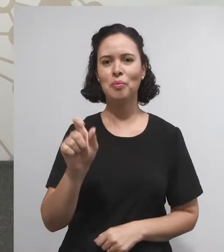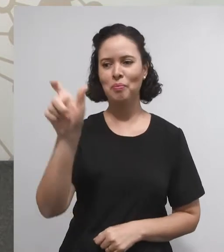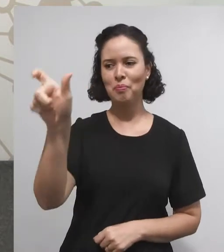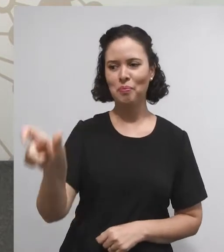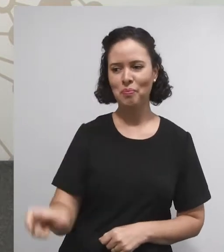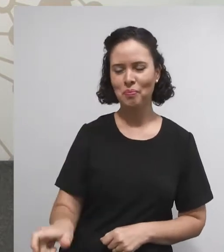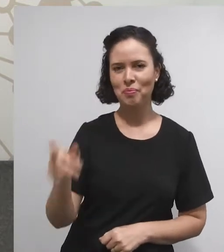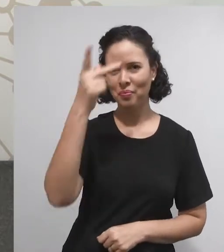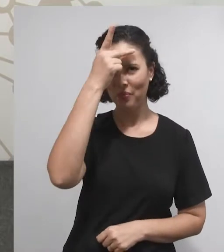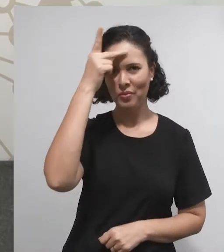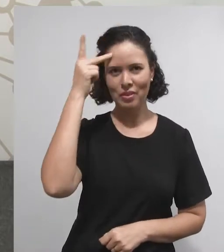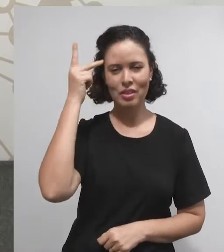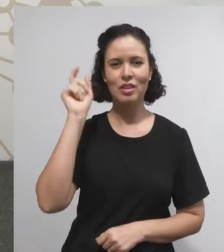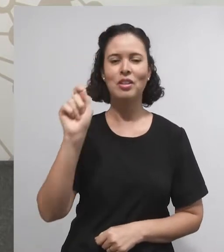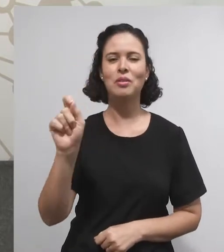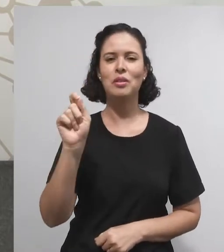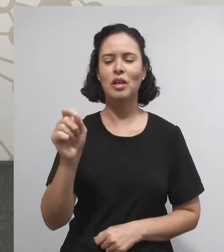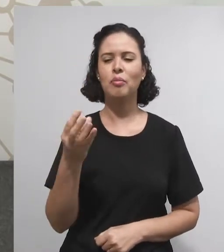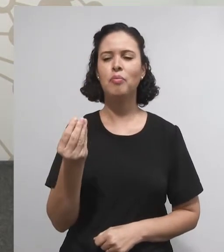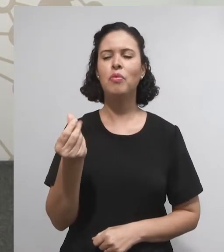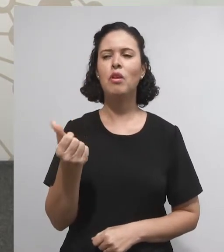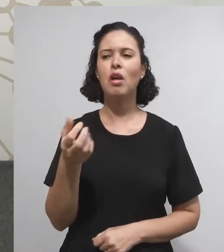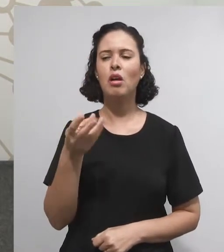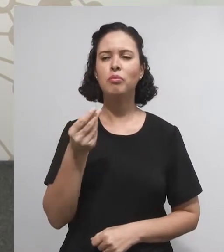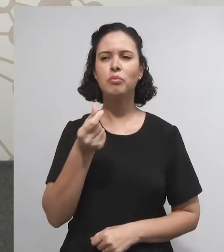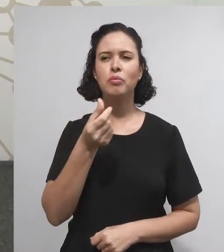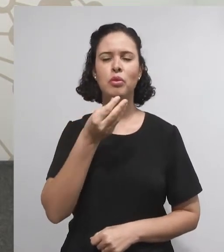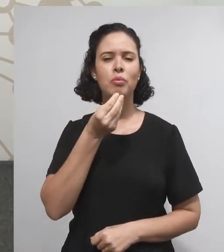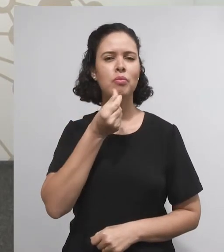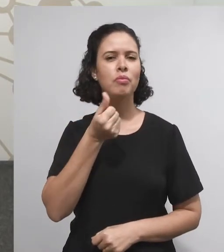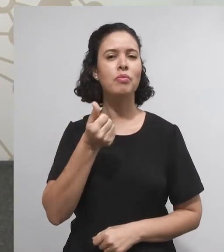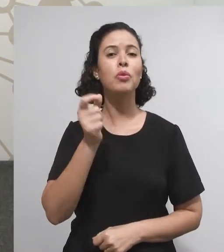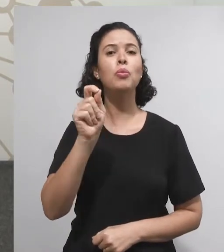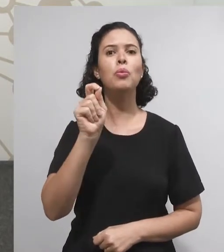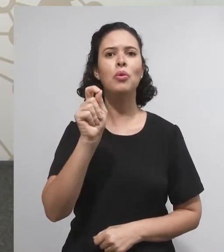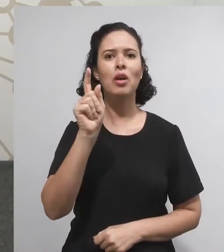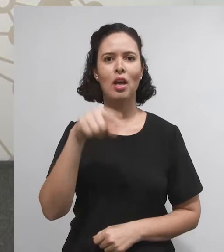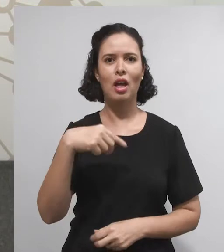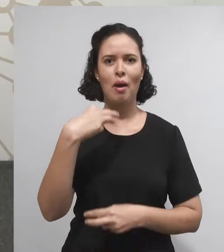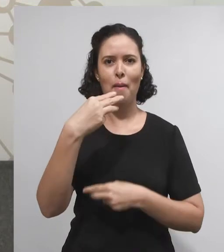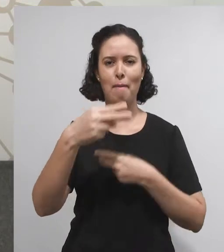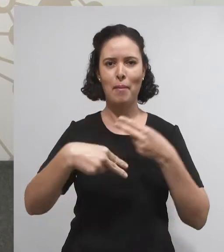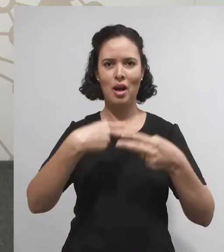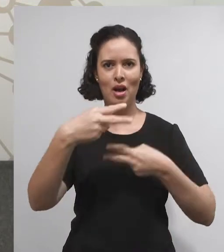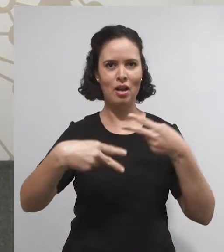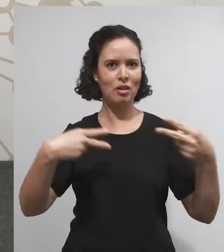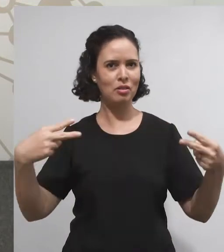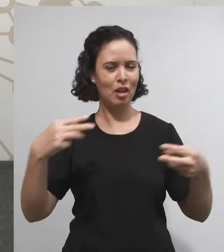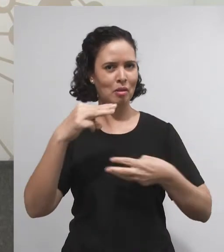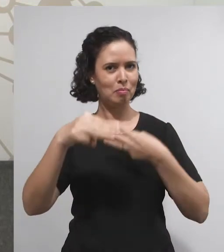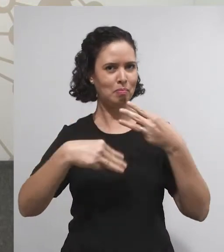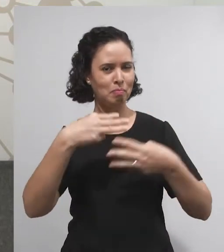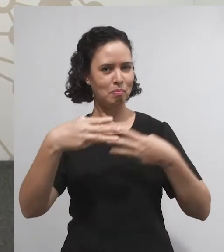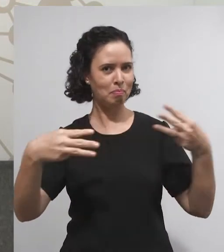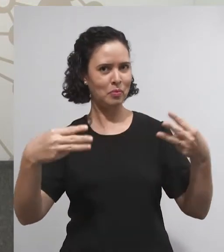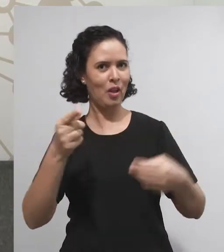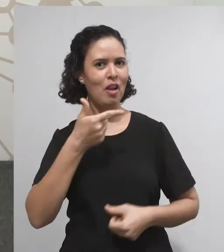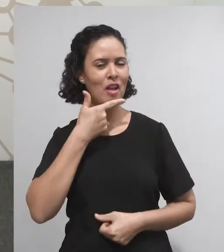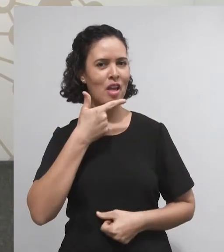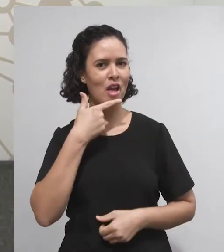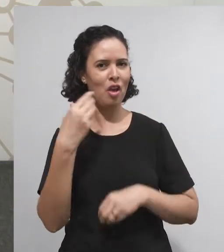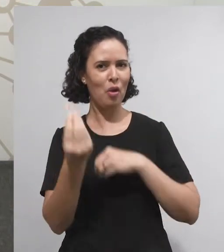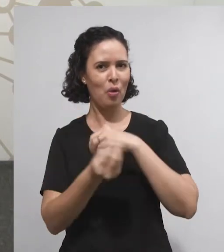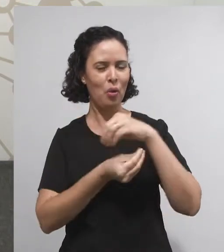isso, tem gente que tem sabor. Sabor de macarronada,